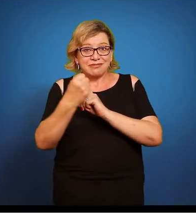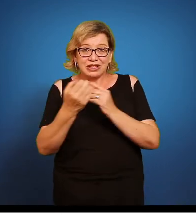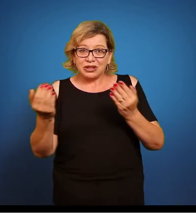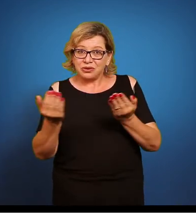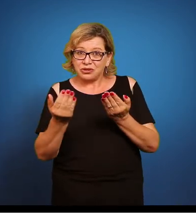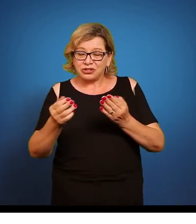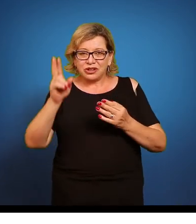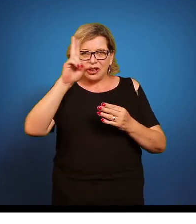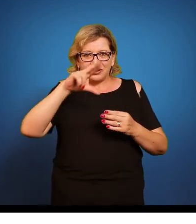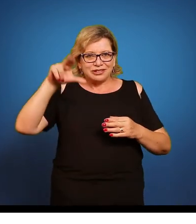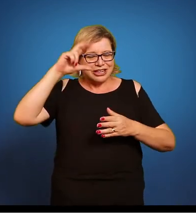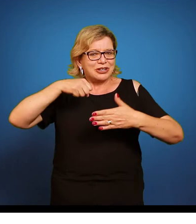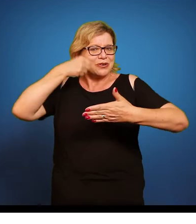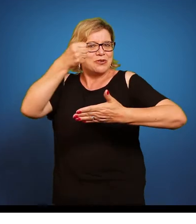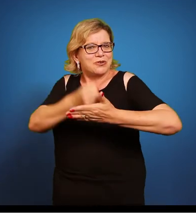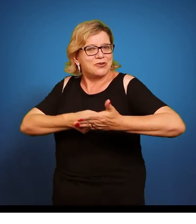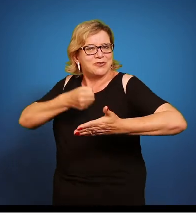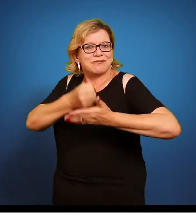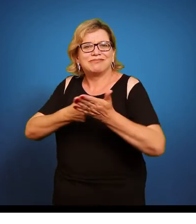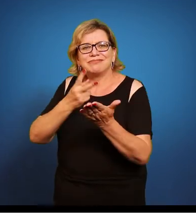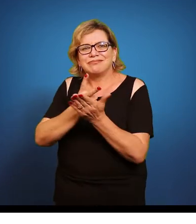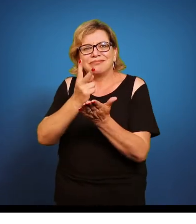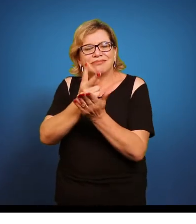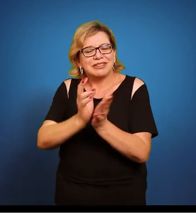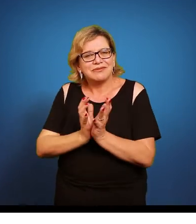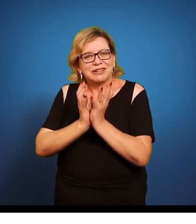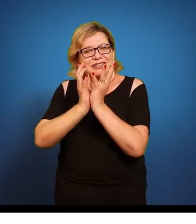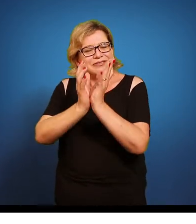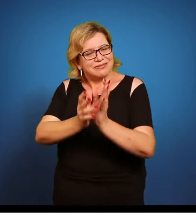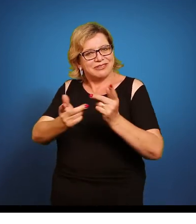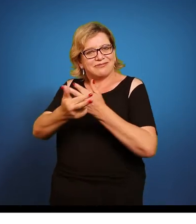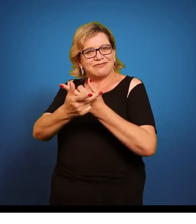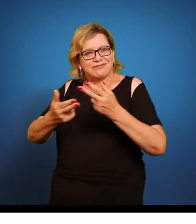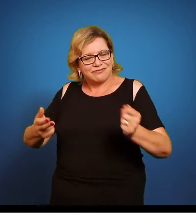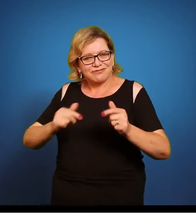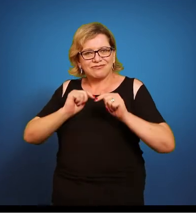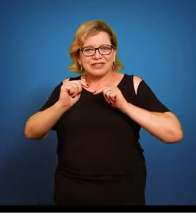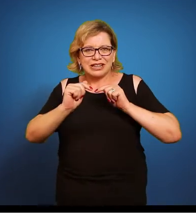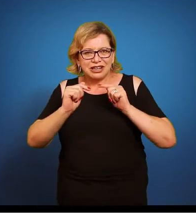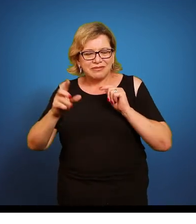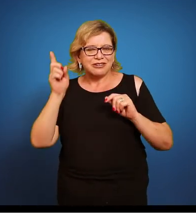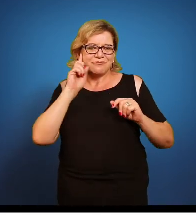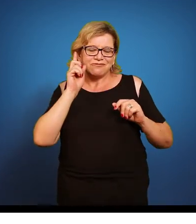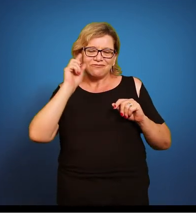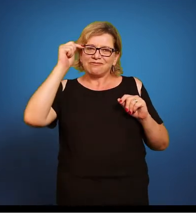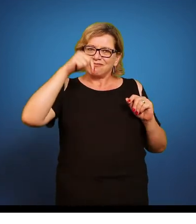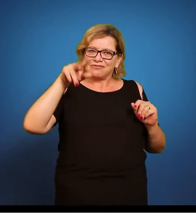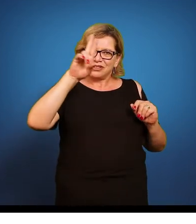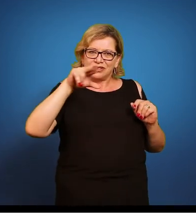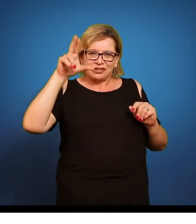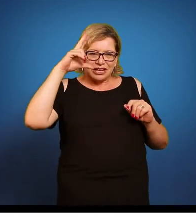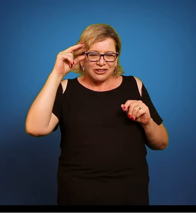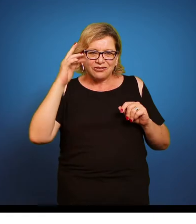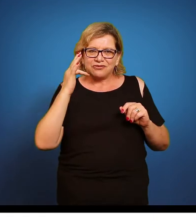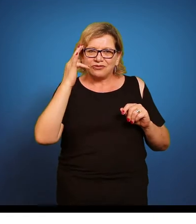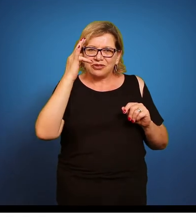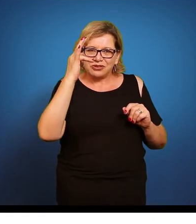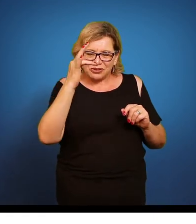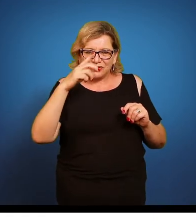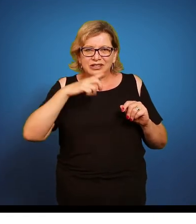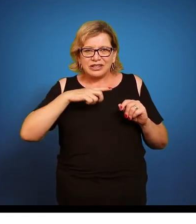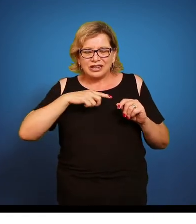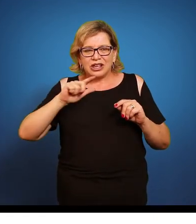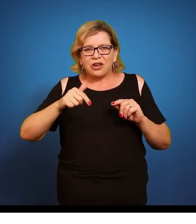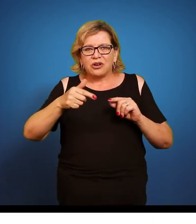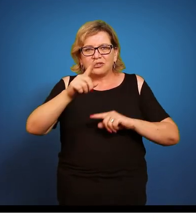defende esta bandeira está fazendo a sua parte por meio de diversas ações do cotidiano da instituição em breve você terá mais uma ferramenta